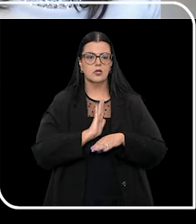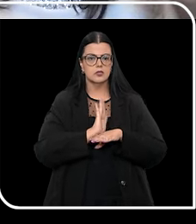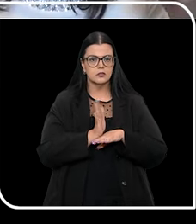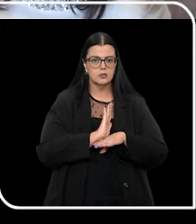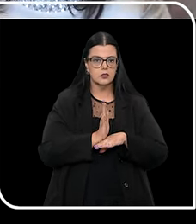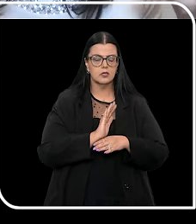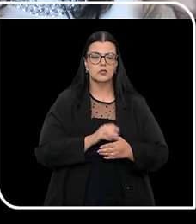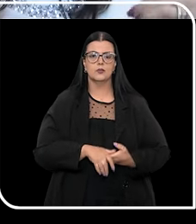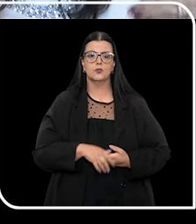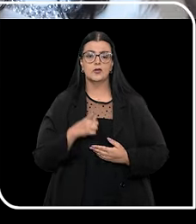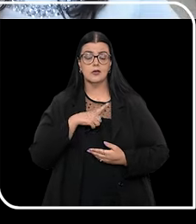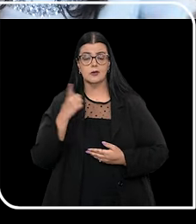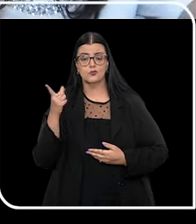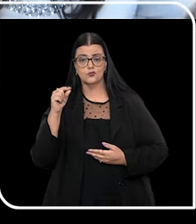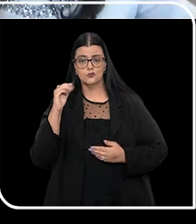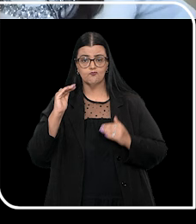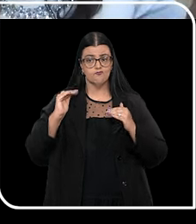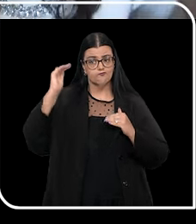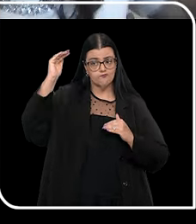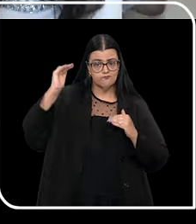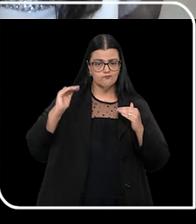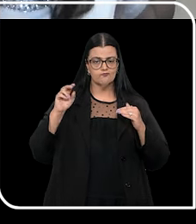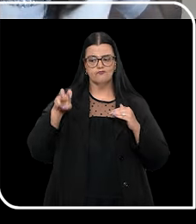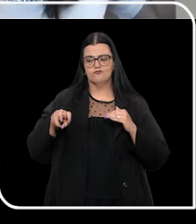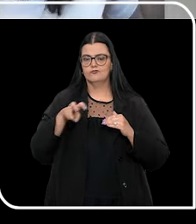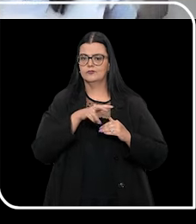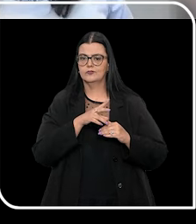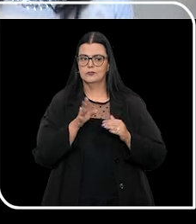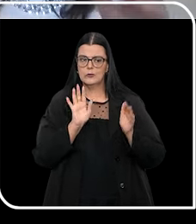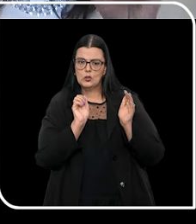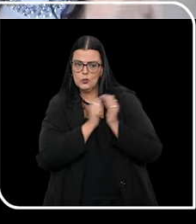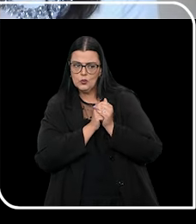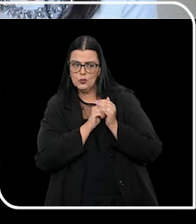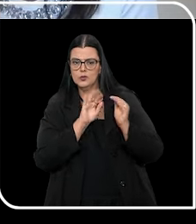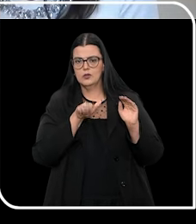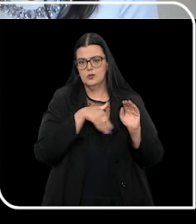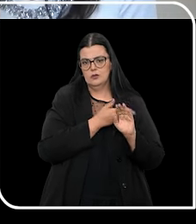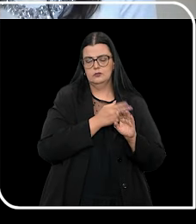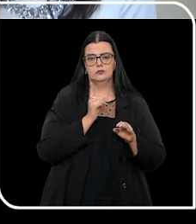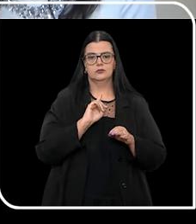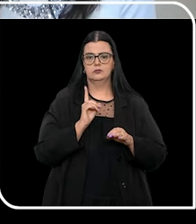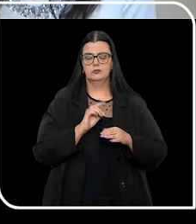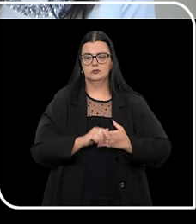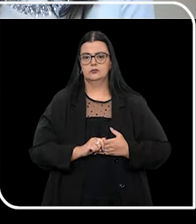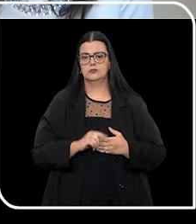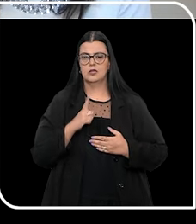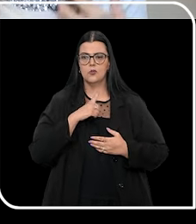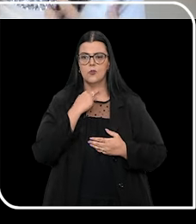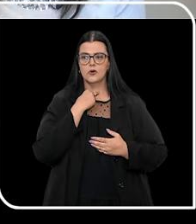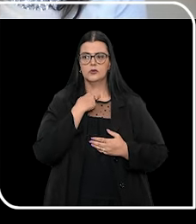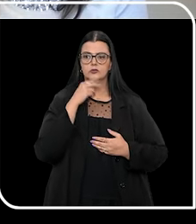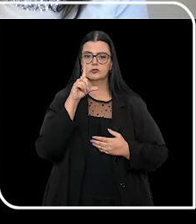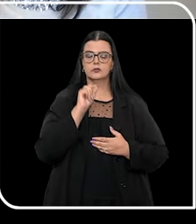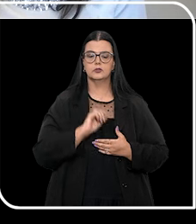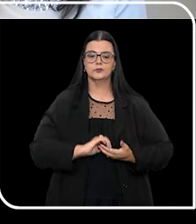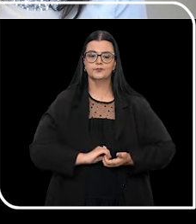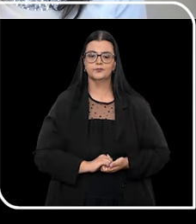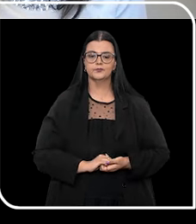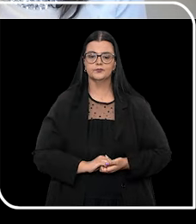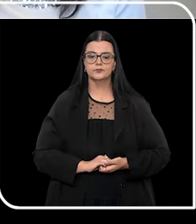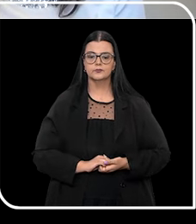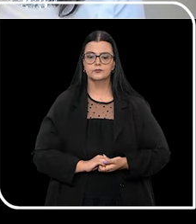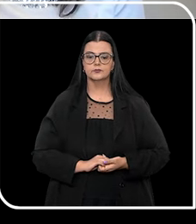vai ficar eu quero ir no cinema eu quero saber se eu quero ficar lá embaixo ou lá no meio ou lá no alto né não tá naquele cantinho Obrigatoriamente sem ter poder de